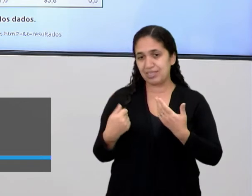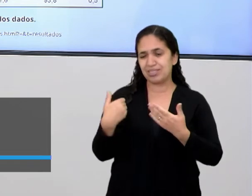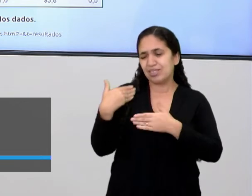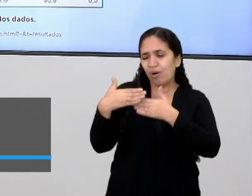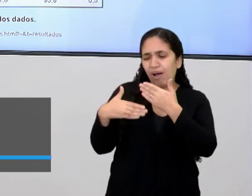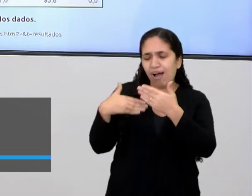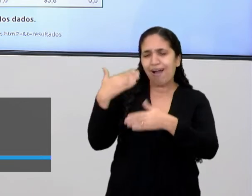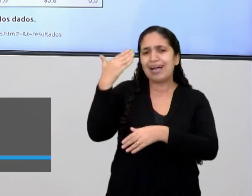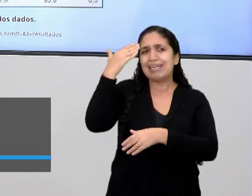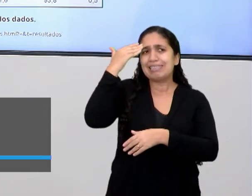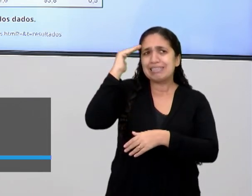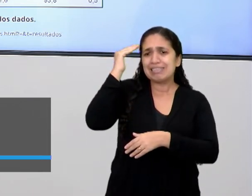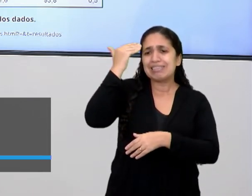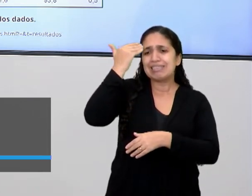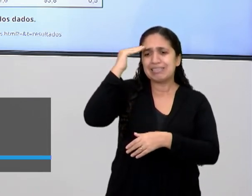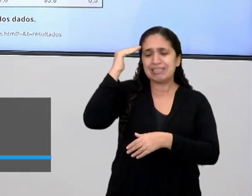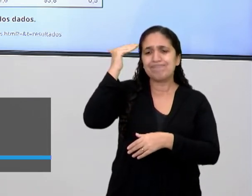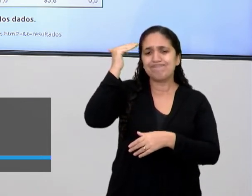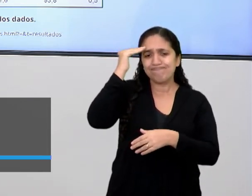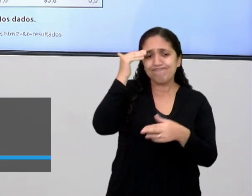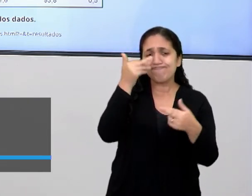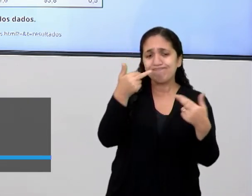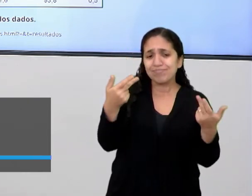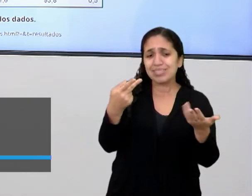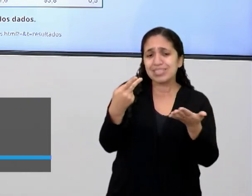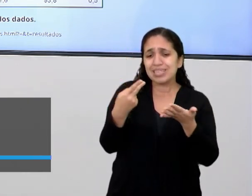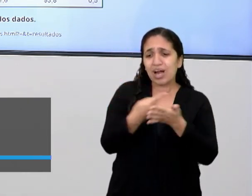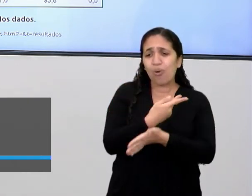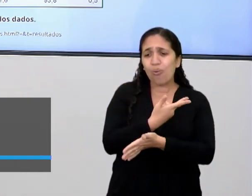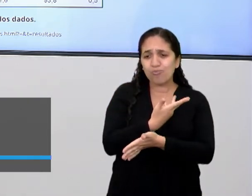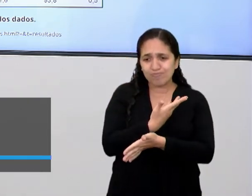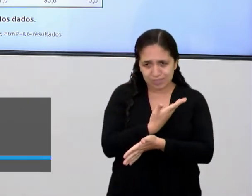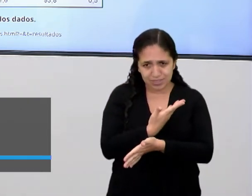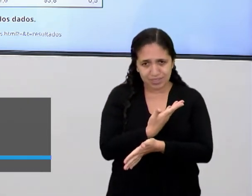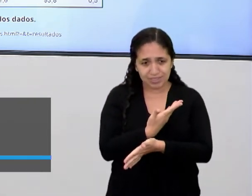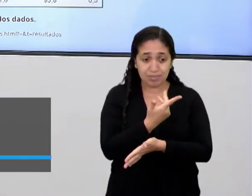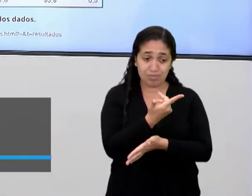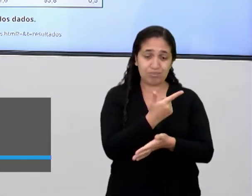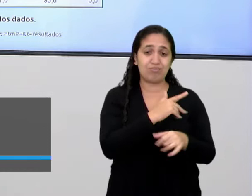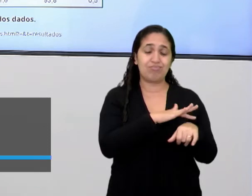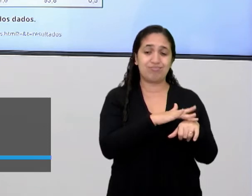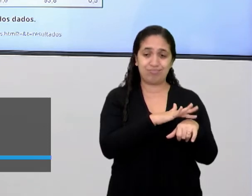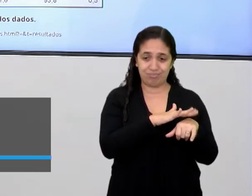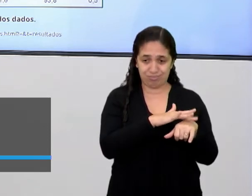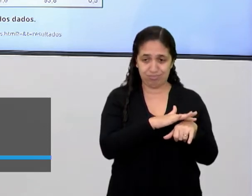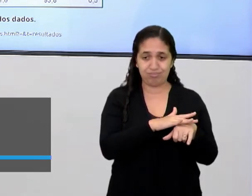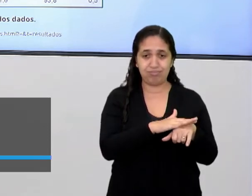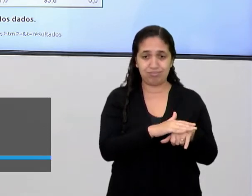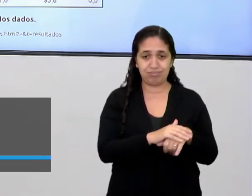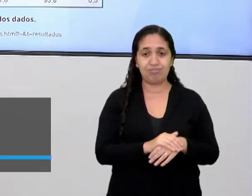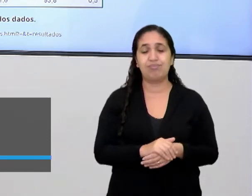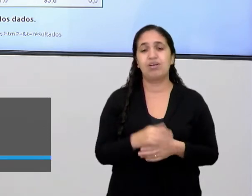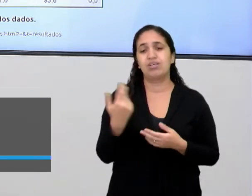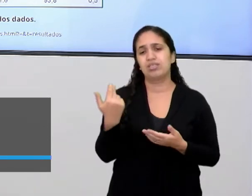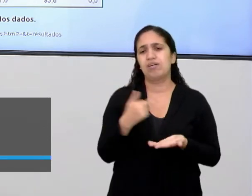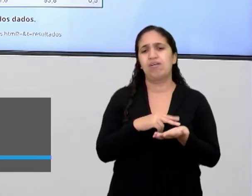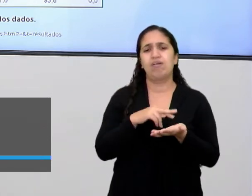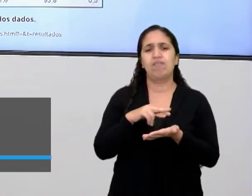entenderem o que estava acontecendo em relação a essa doença terrível. Então aqui veja, a gente tem